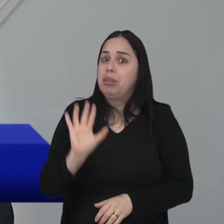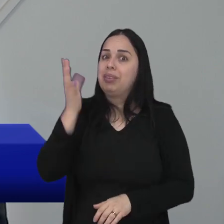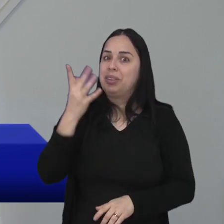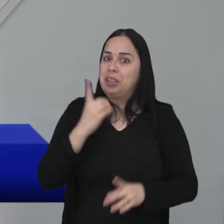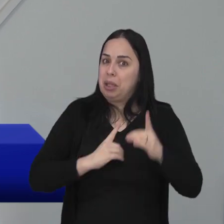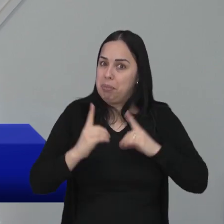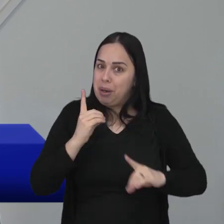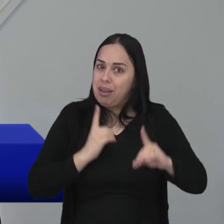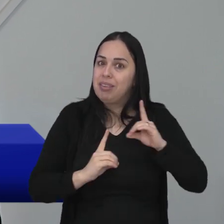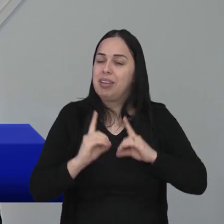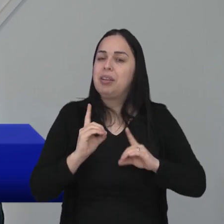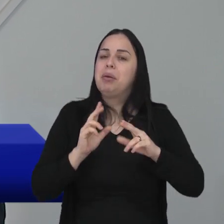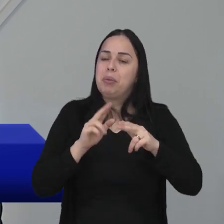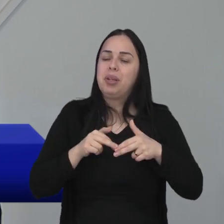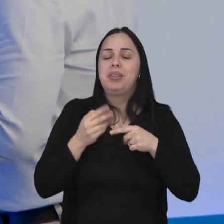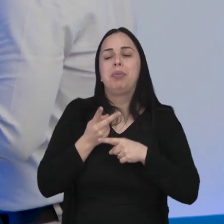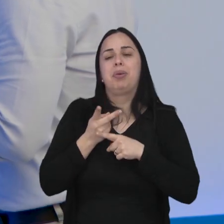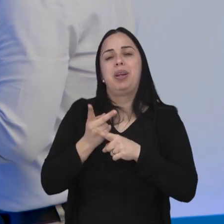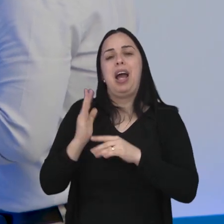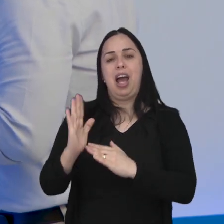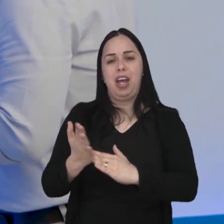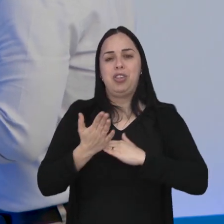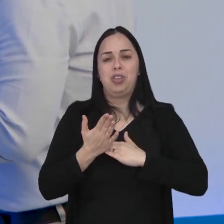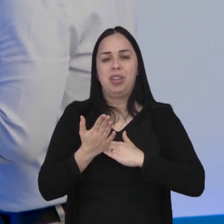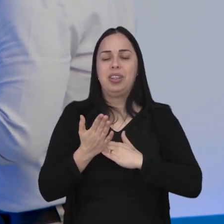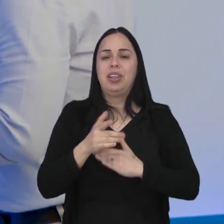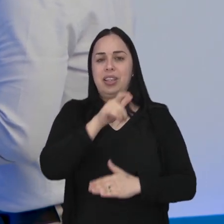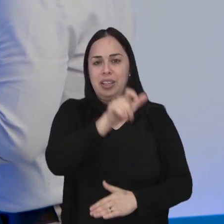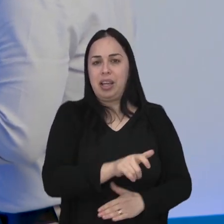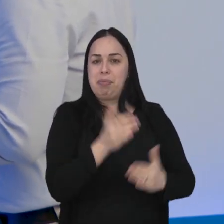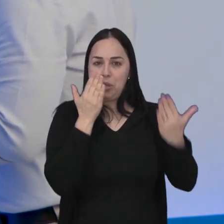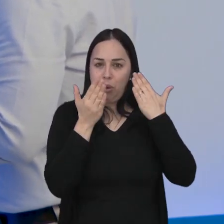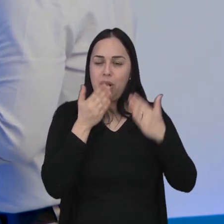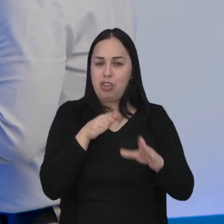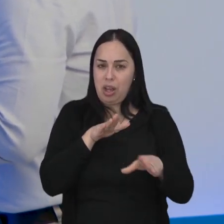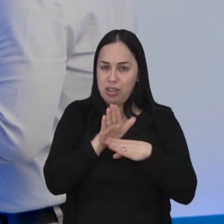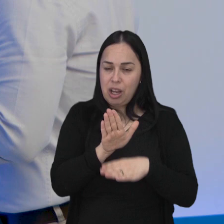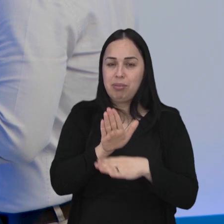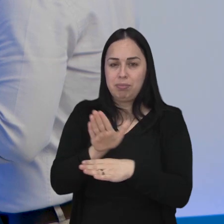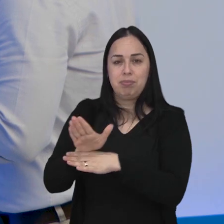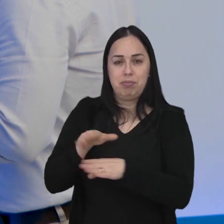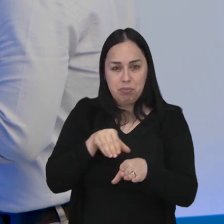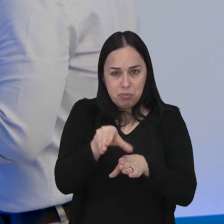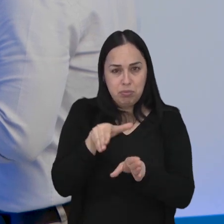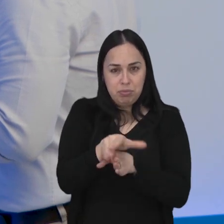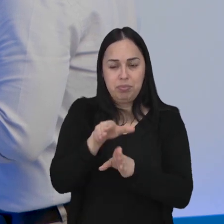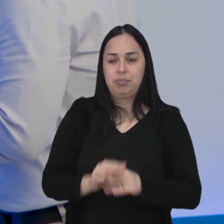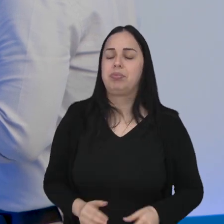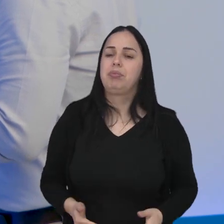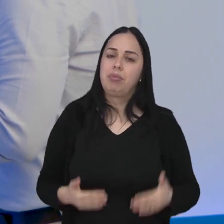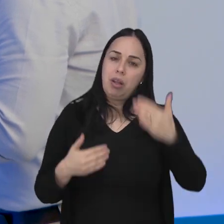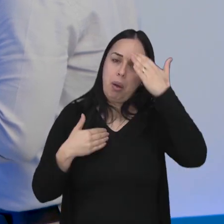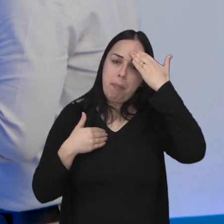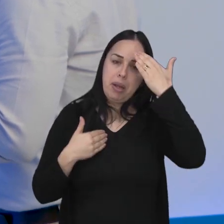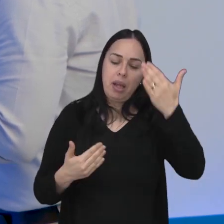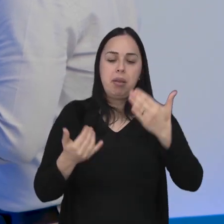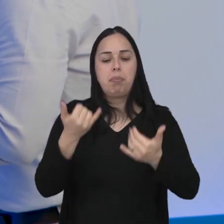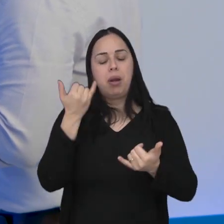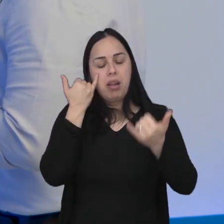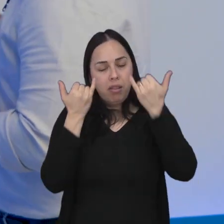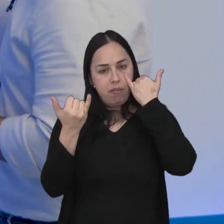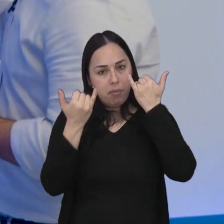você pode desenvolver essa depressão sazonal, procurar então as ajudas e seguir as orientações que a psicóloga Martina deu aqui pra gente. Volto com você no